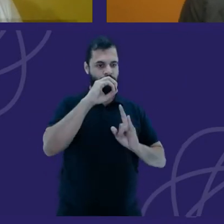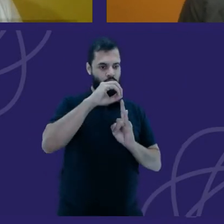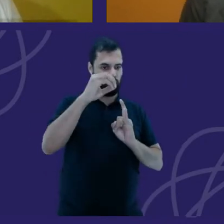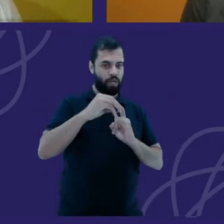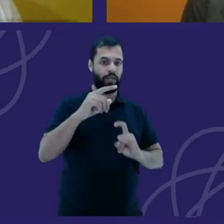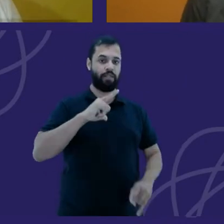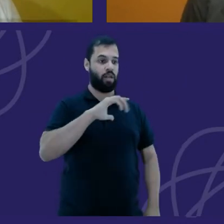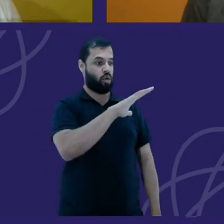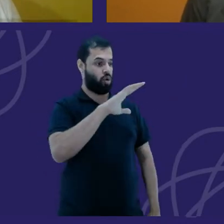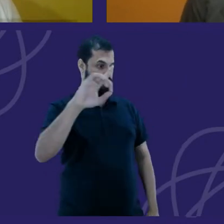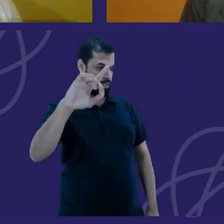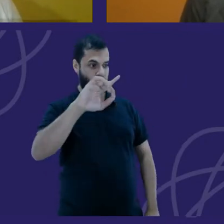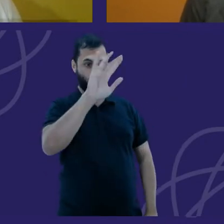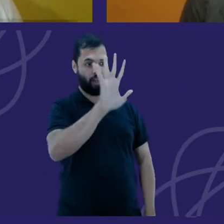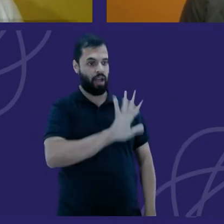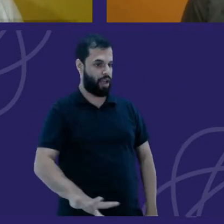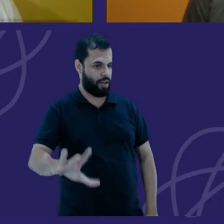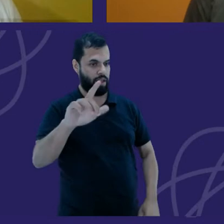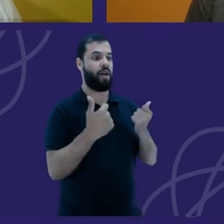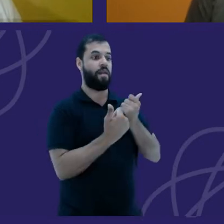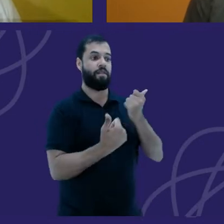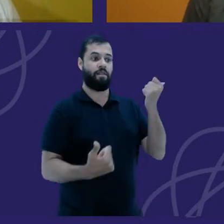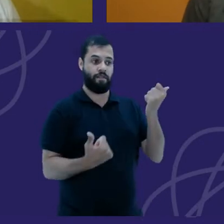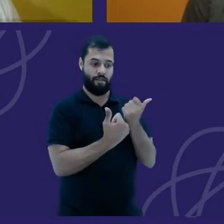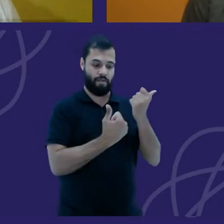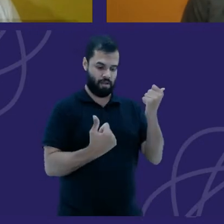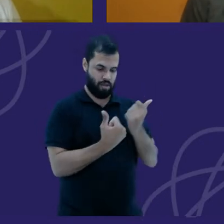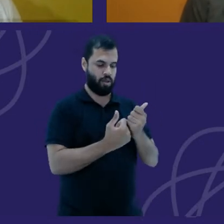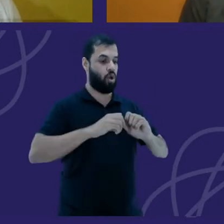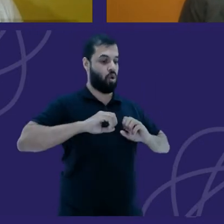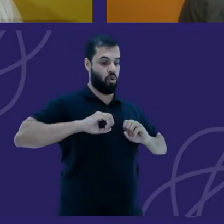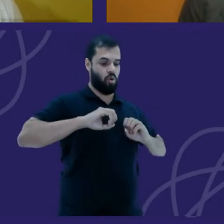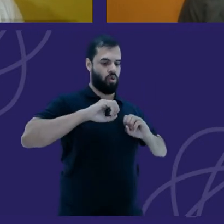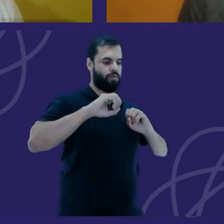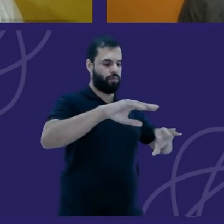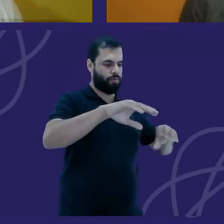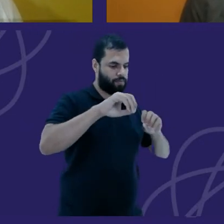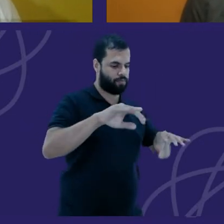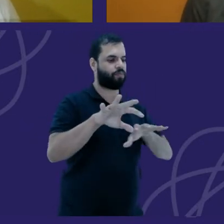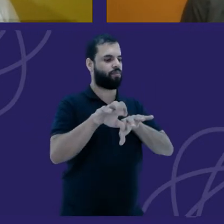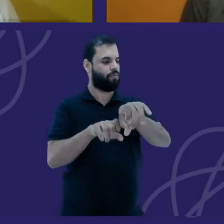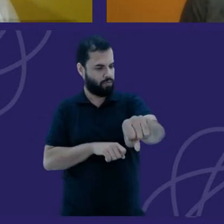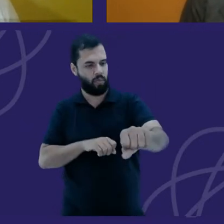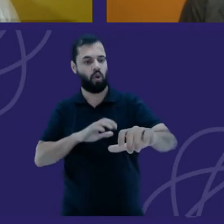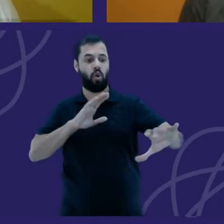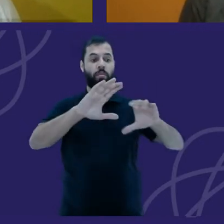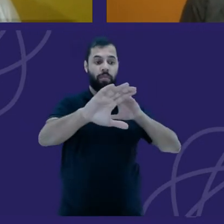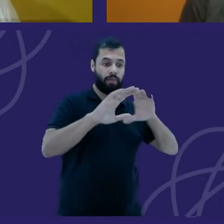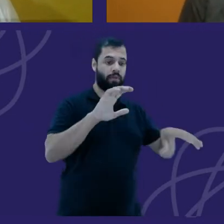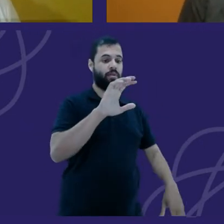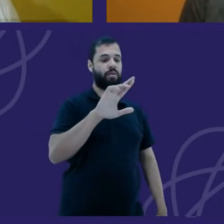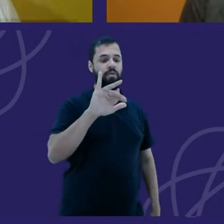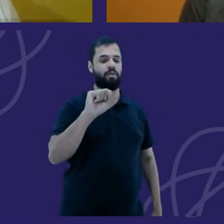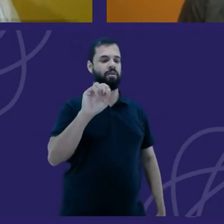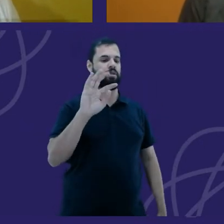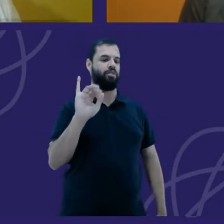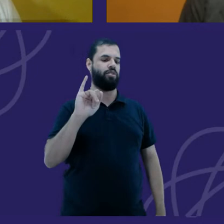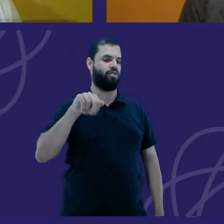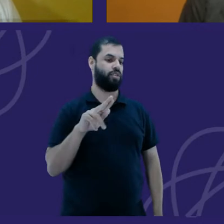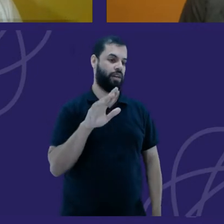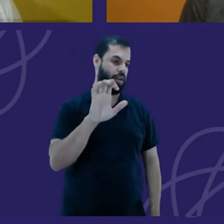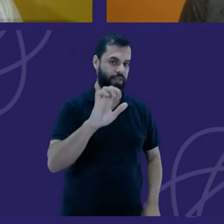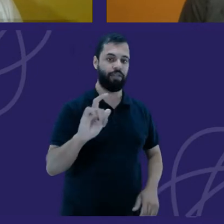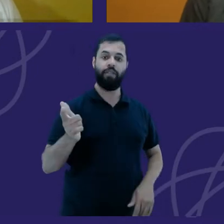da vice-presidente de Educação, Informação e Comunicação, Cristiane Machado, e com o apoio do GT